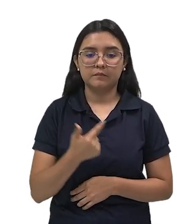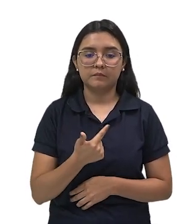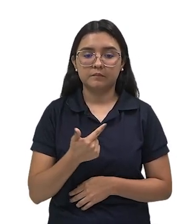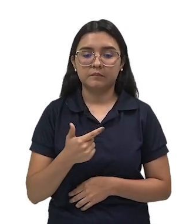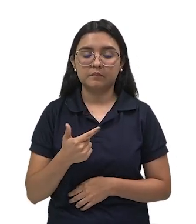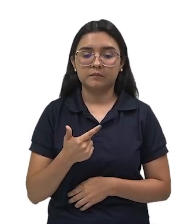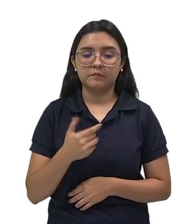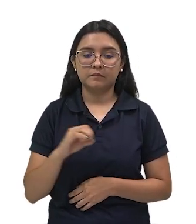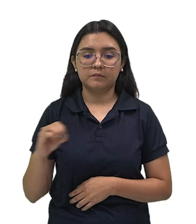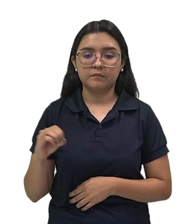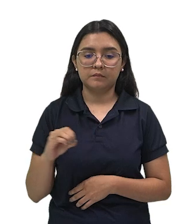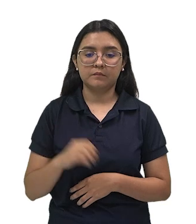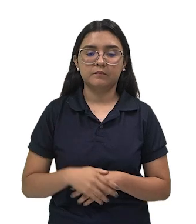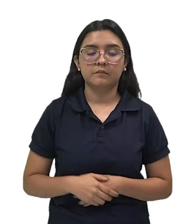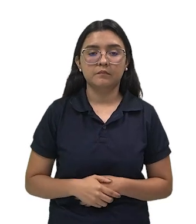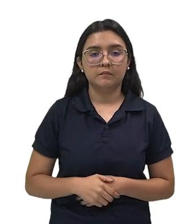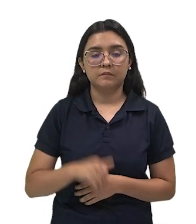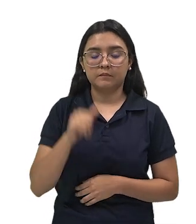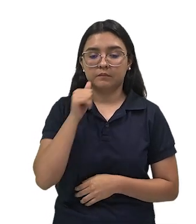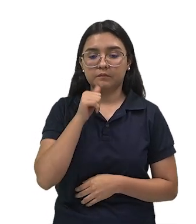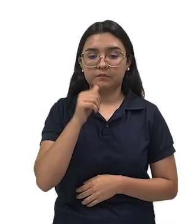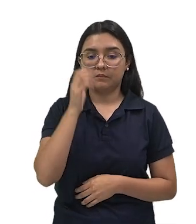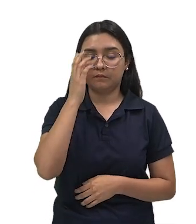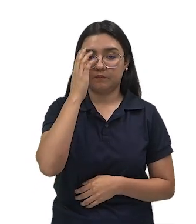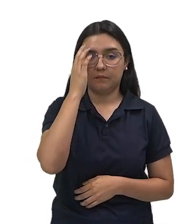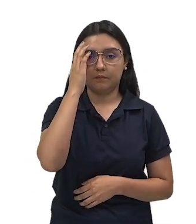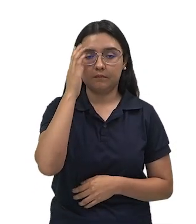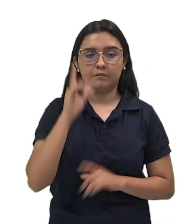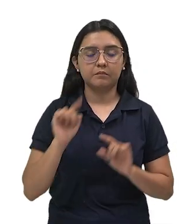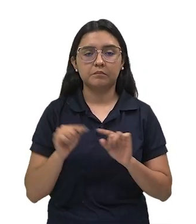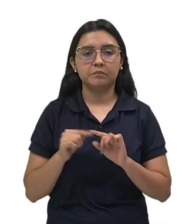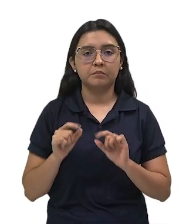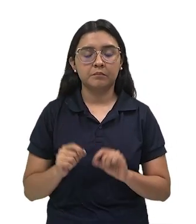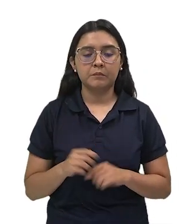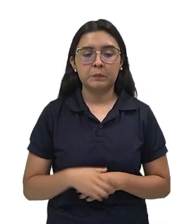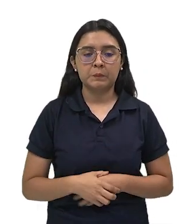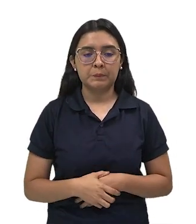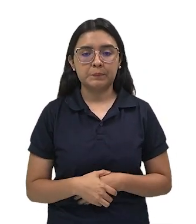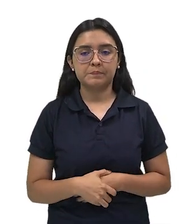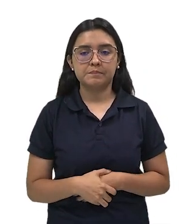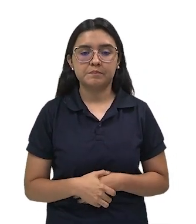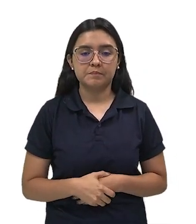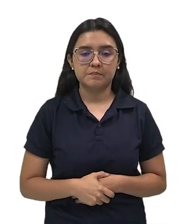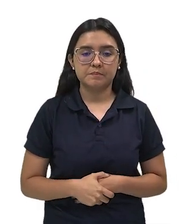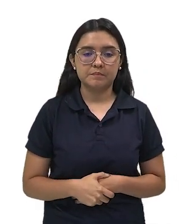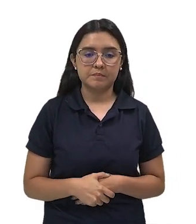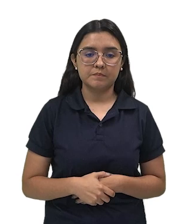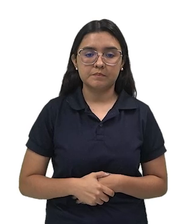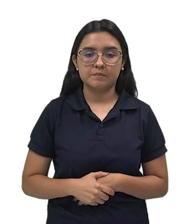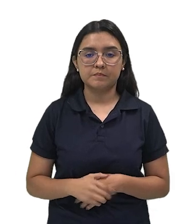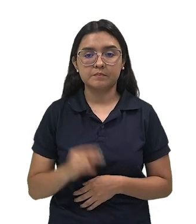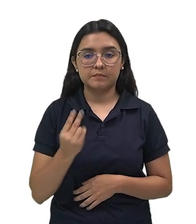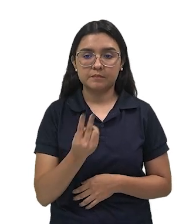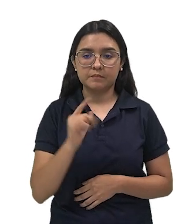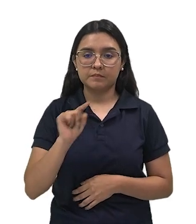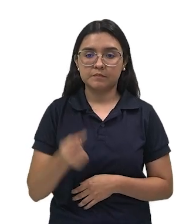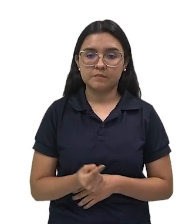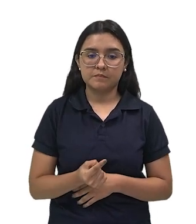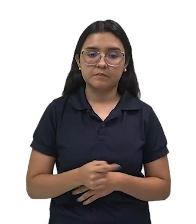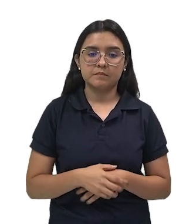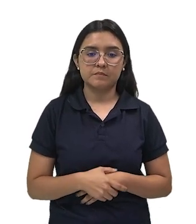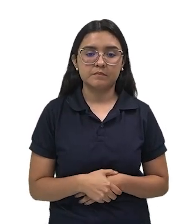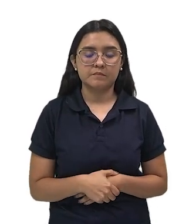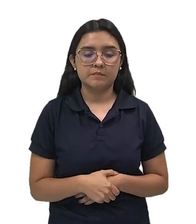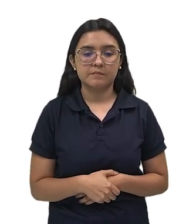1.200 femininos. O que isso tem a ver, professor? Desses 2.000, né?